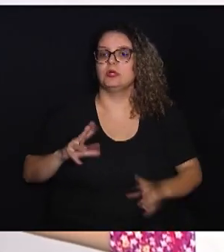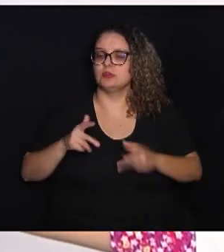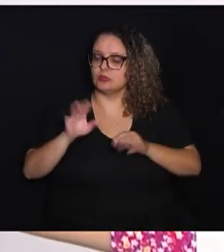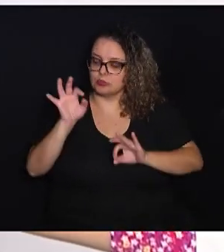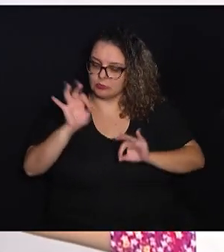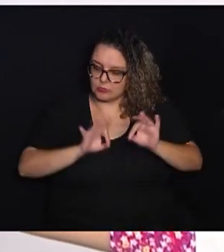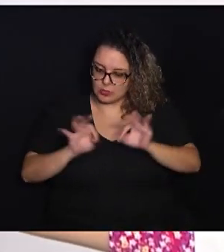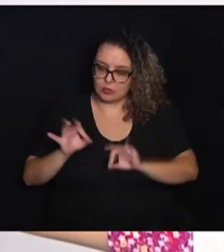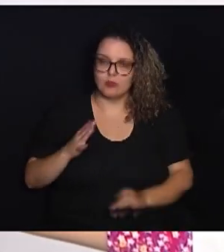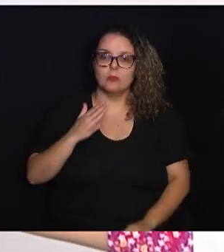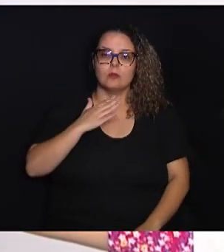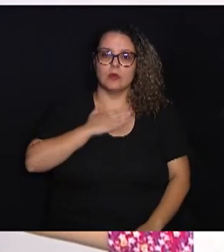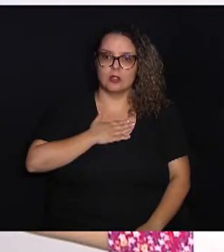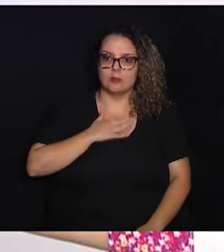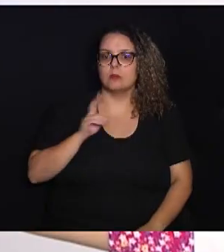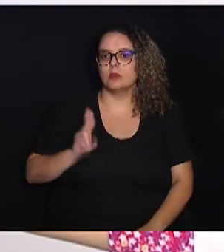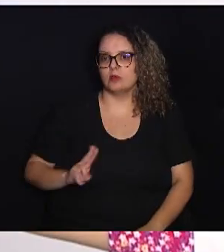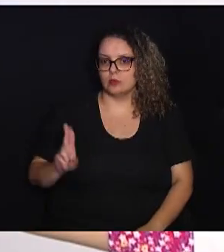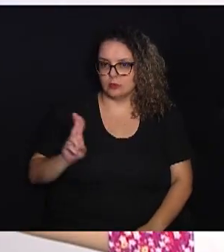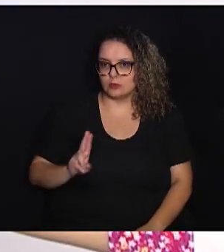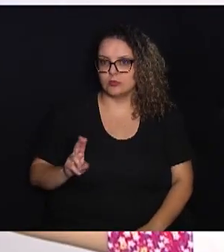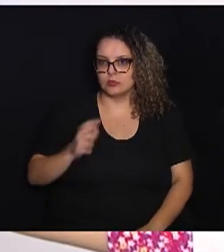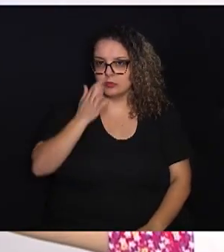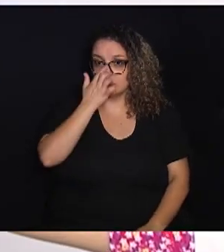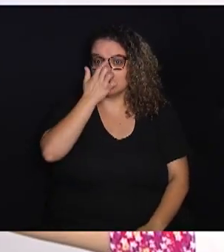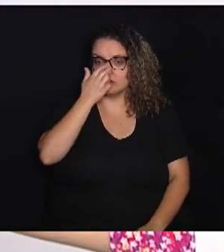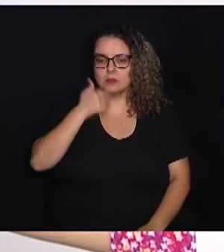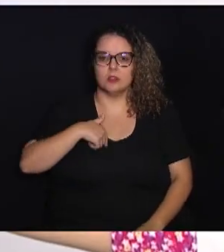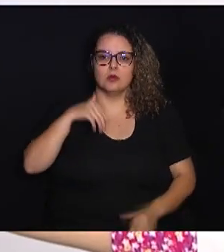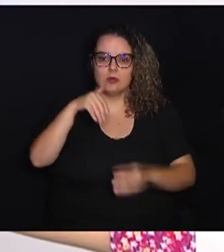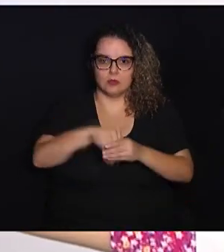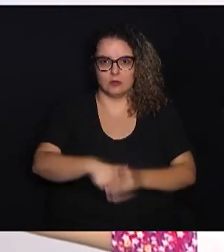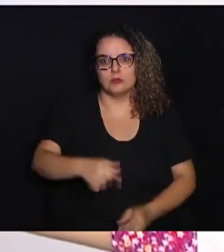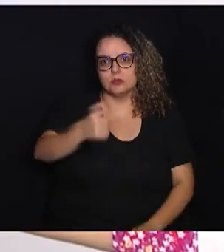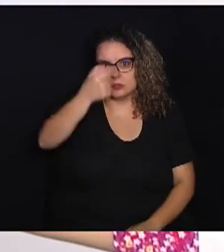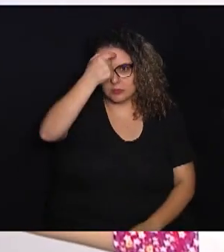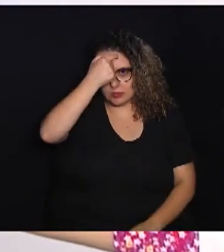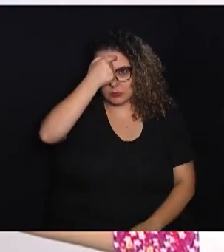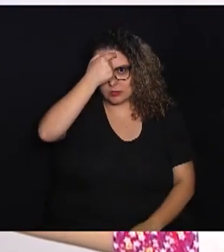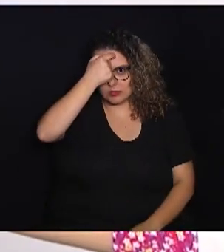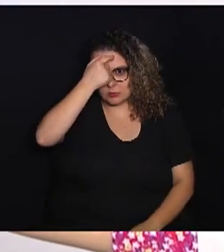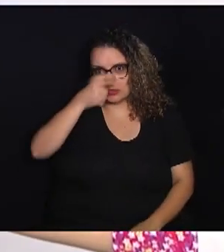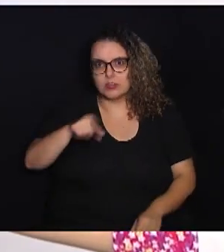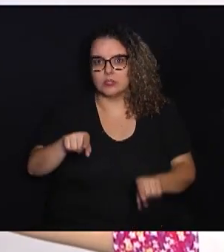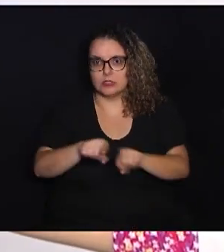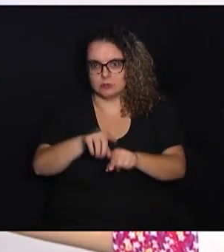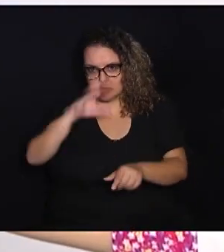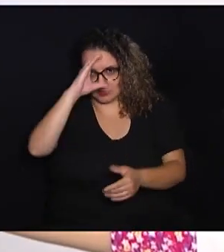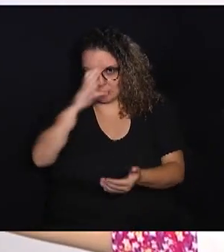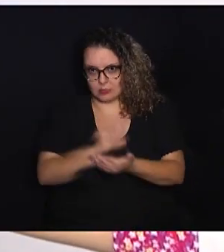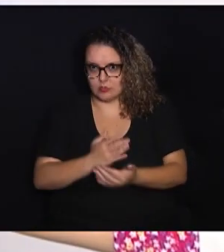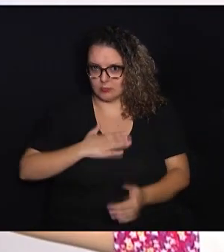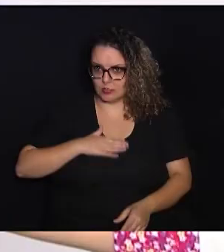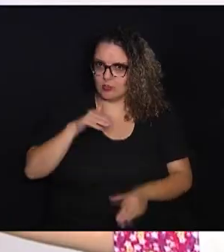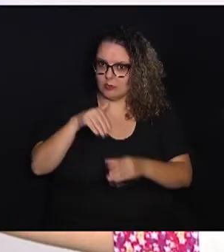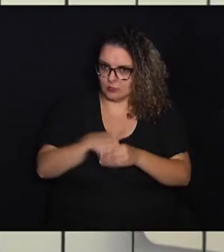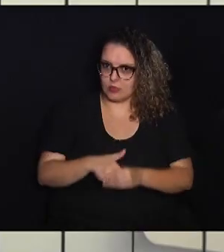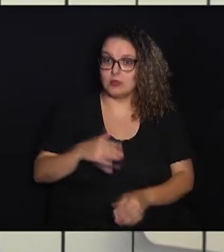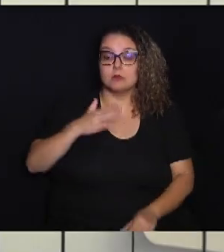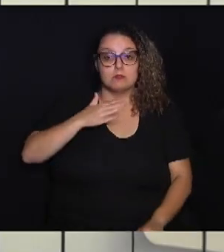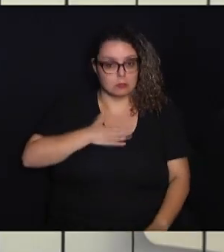preparado para o meu uso, então vou votar com consciência e confiança que o meu voto vai ser